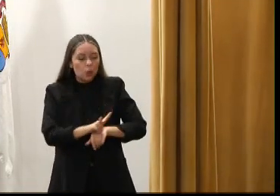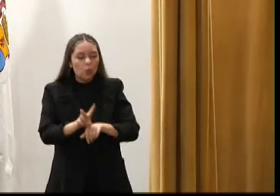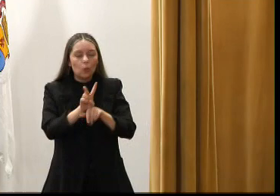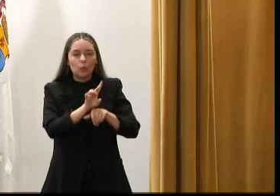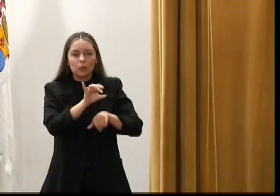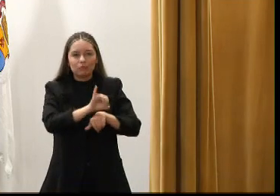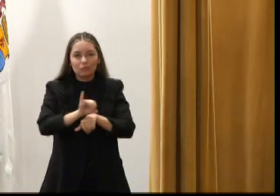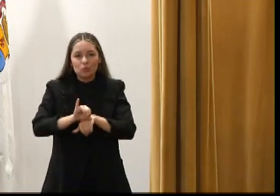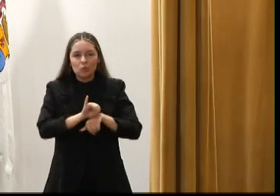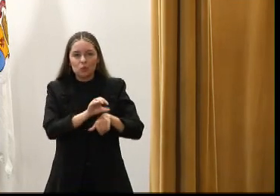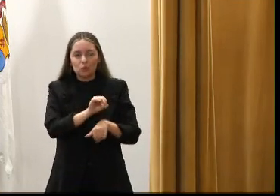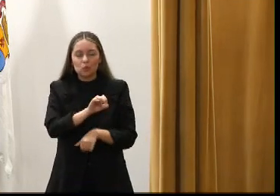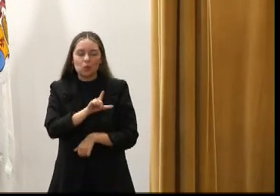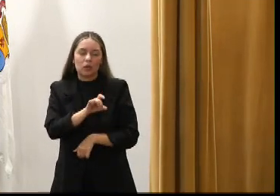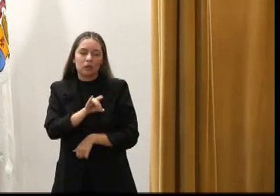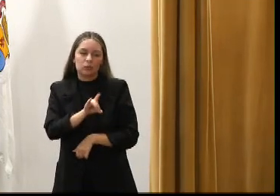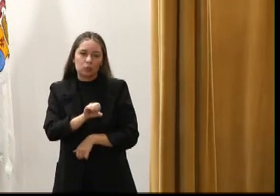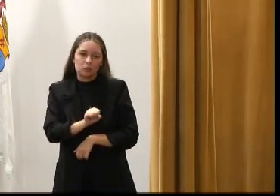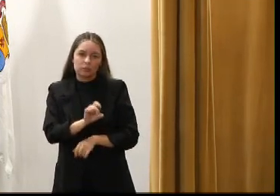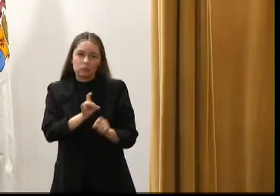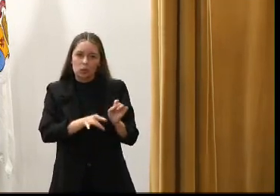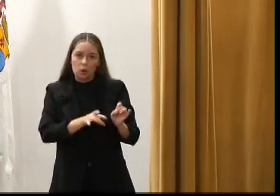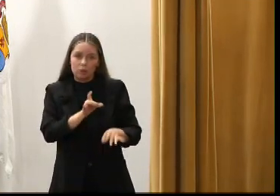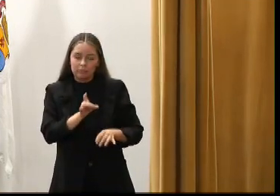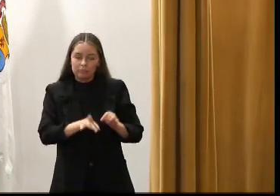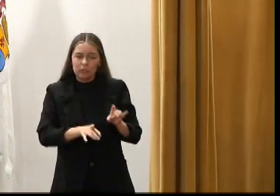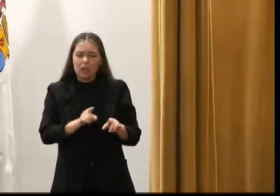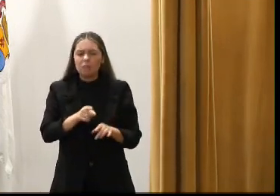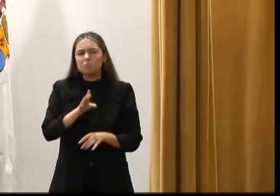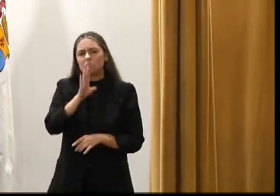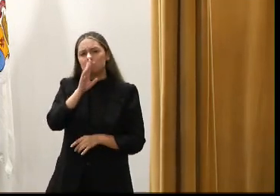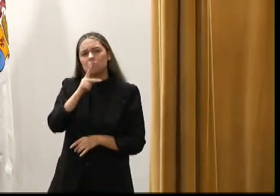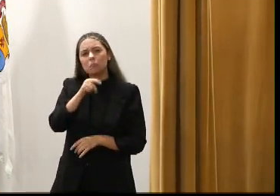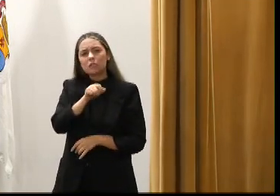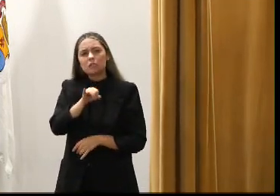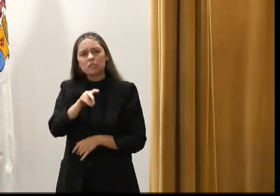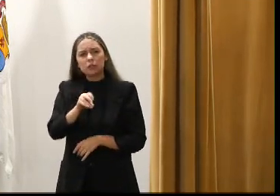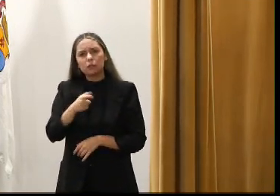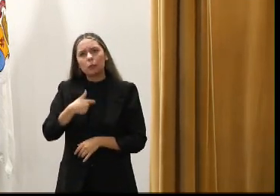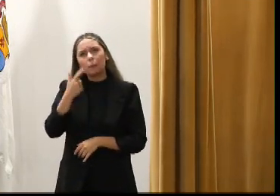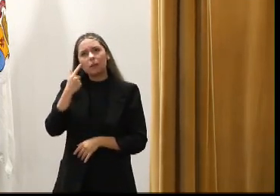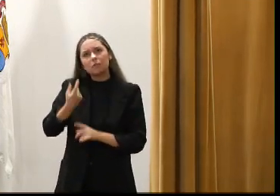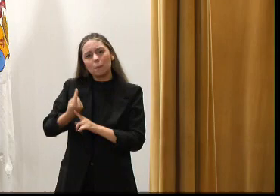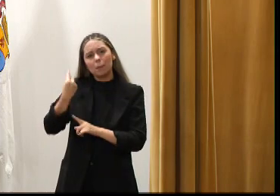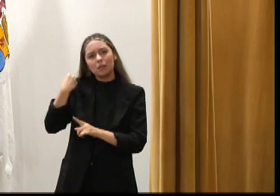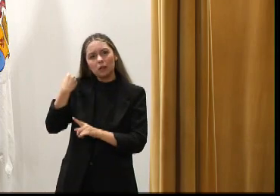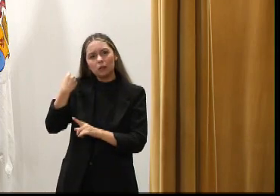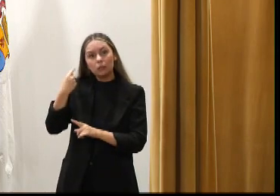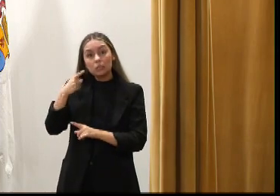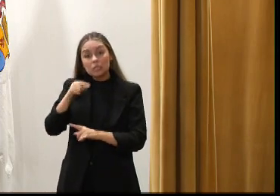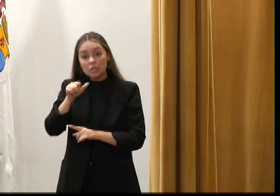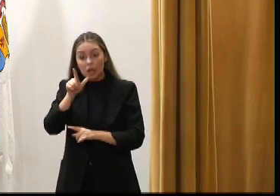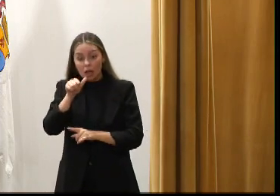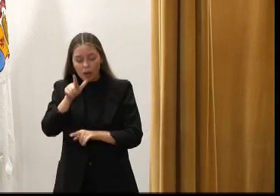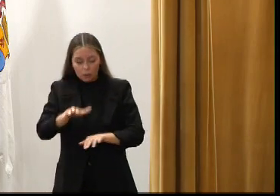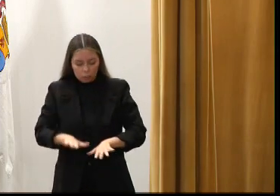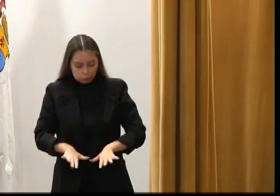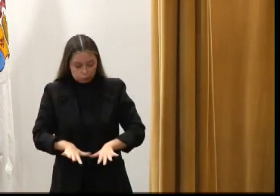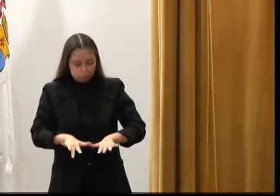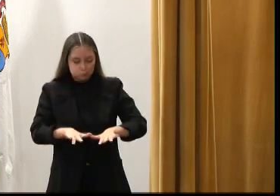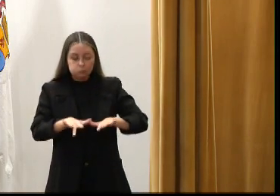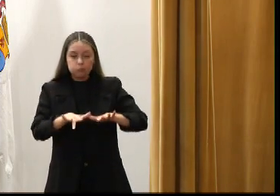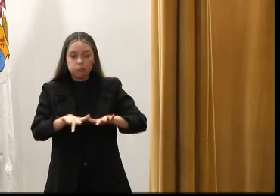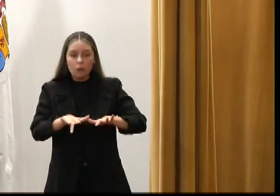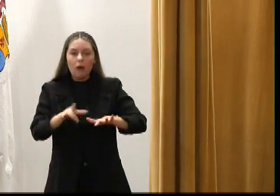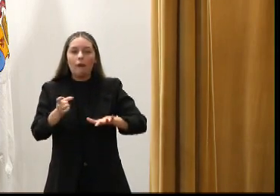sólidos. Esses passivos, que hoje parece que é o passado, atenção, subindo o nível freático,